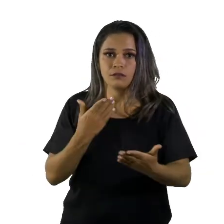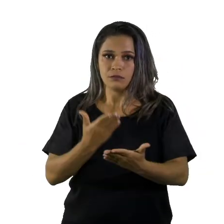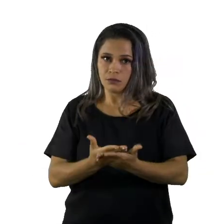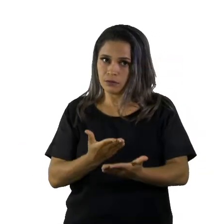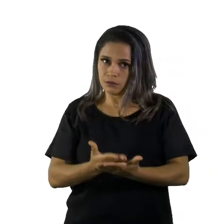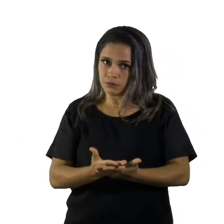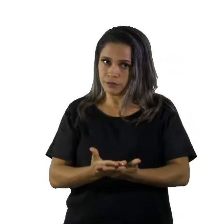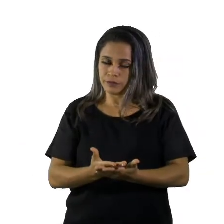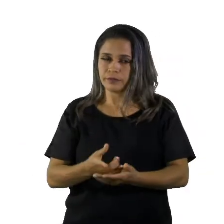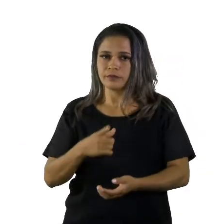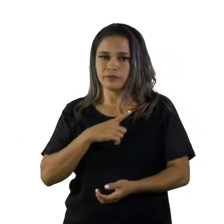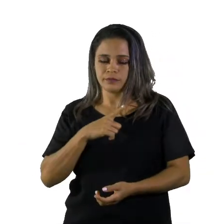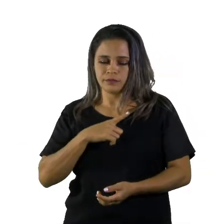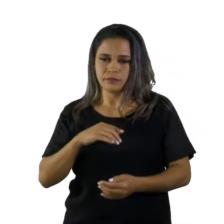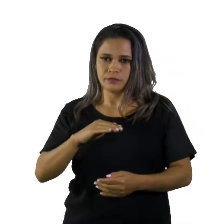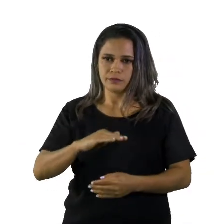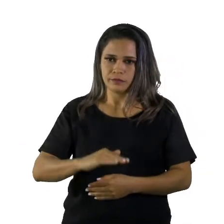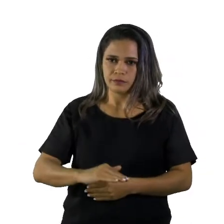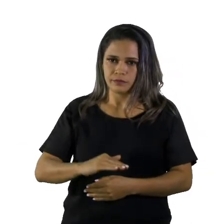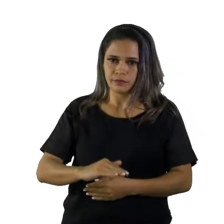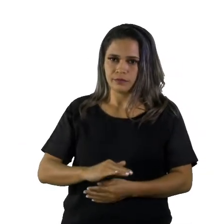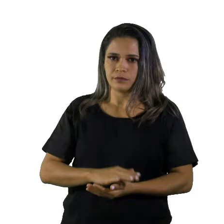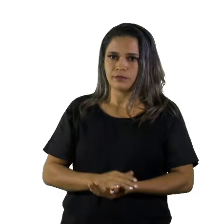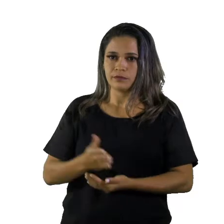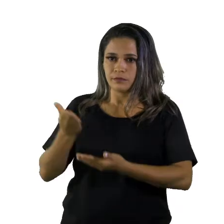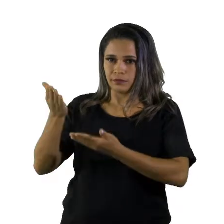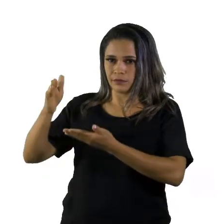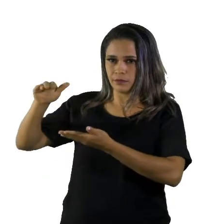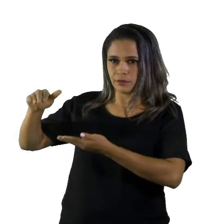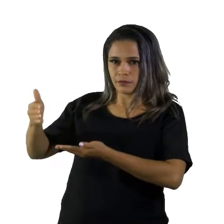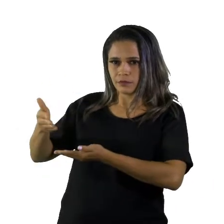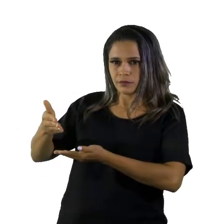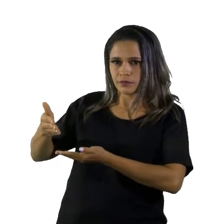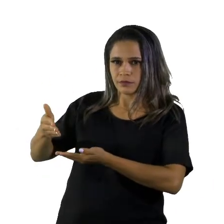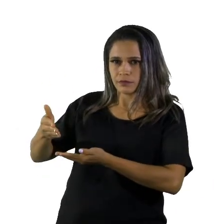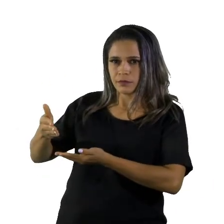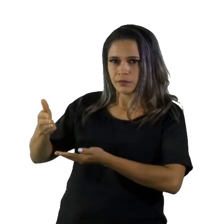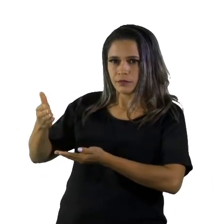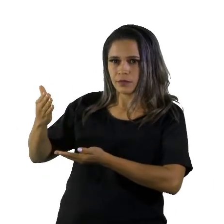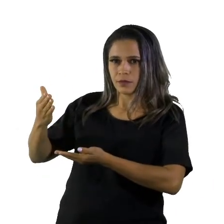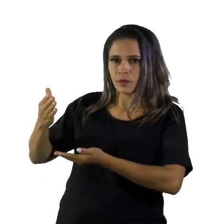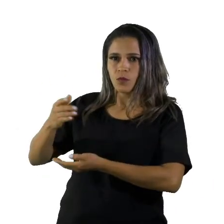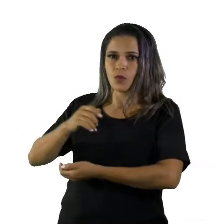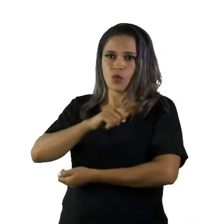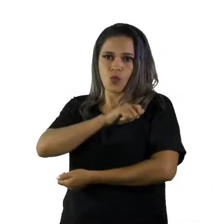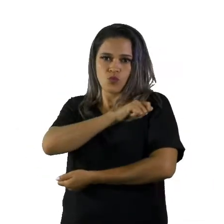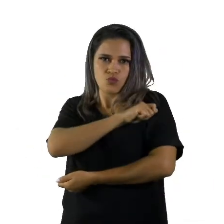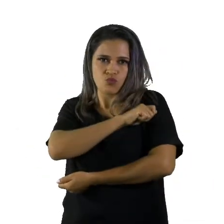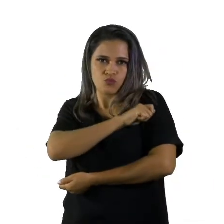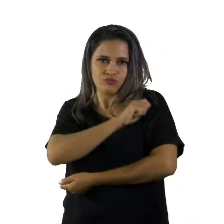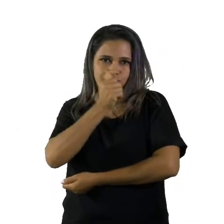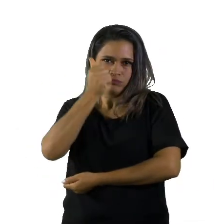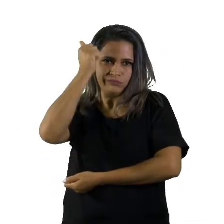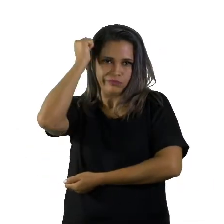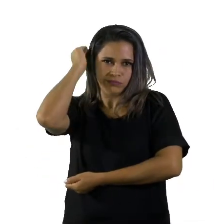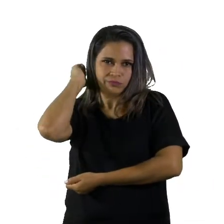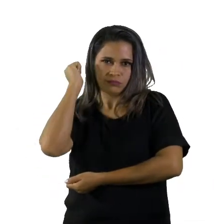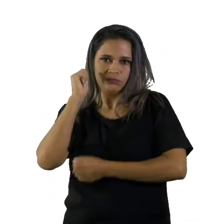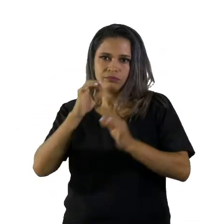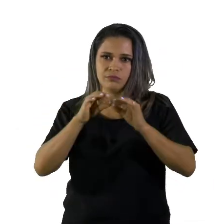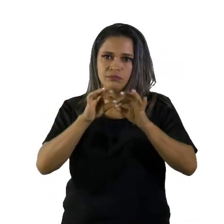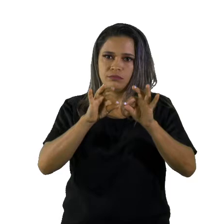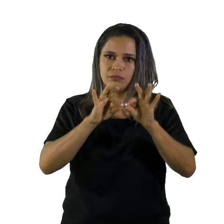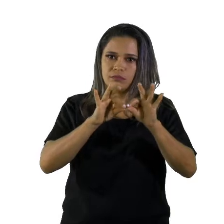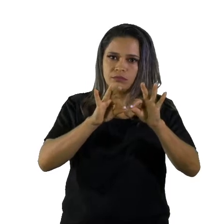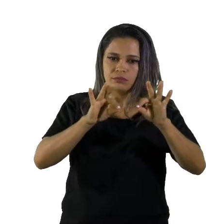aí, logo abaixo, uns acadêmicos no qual eles estão medindo a cerca, querendo